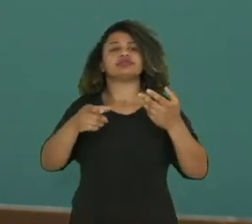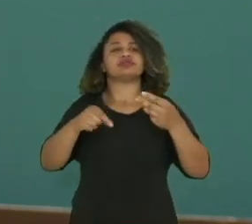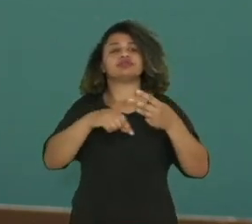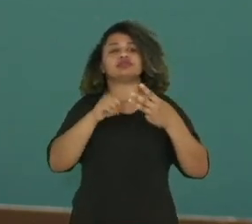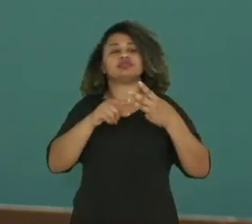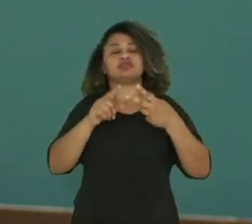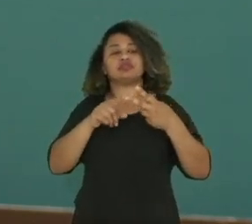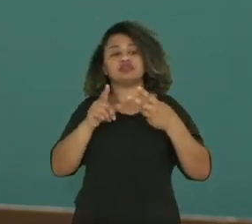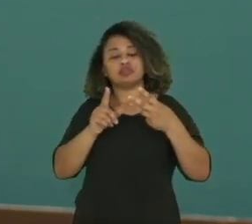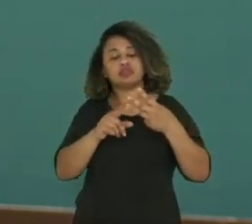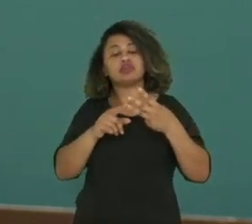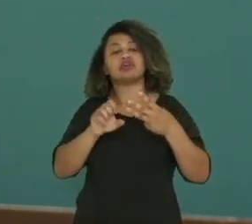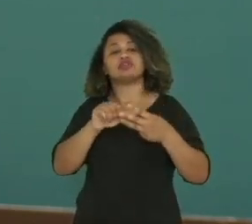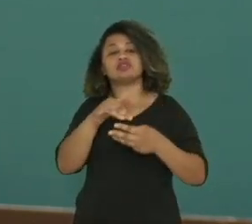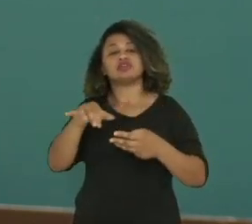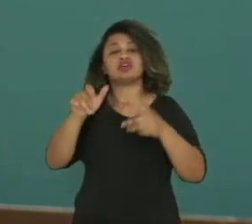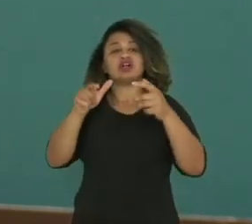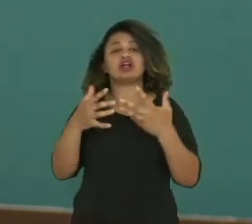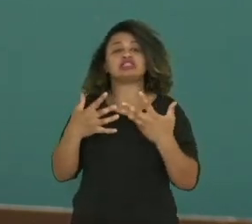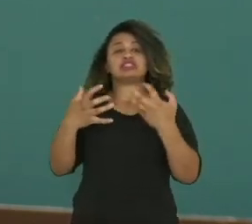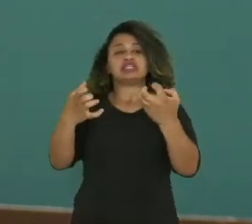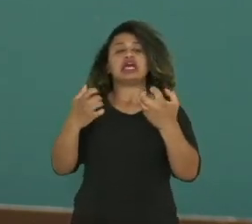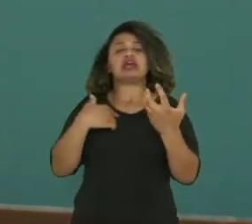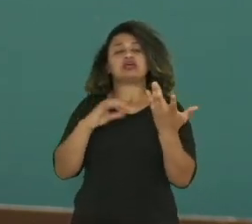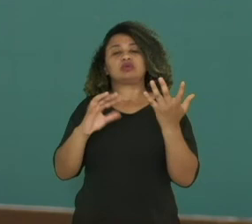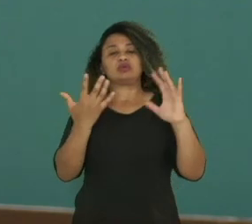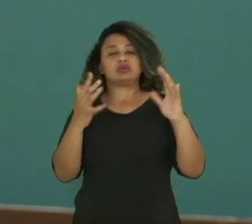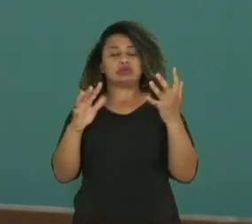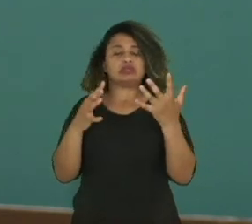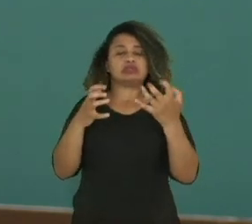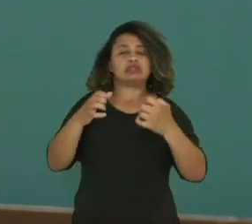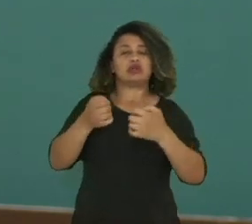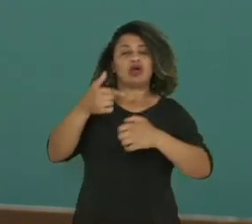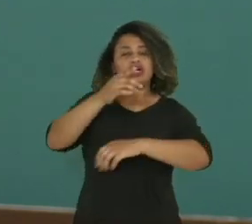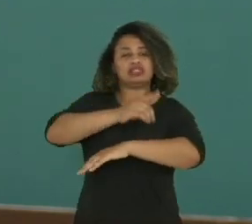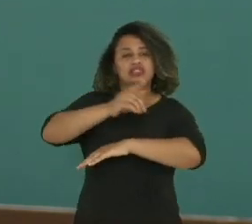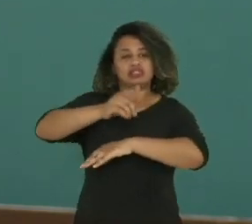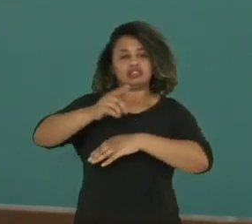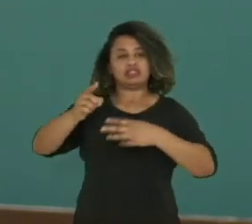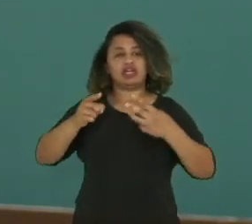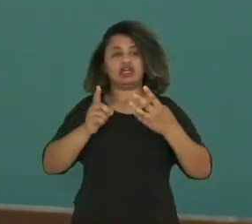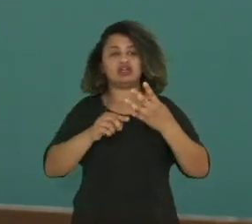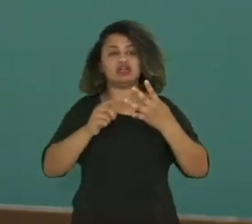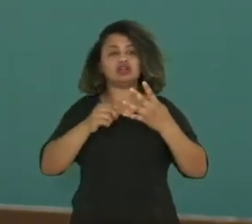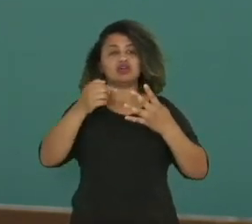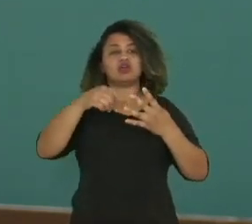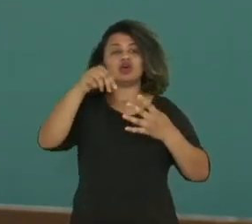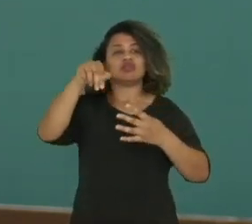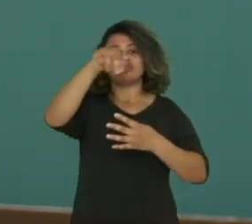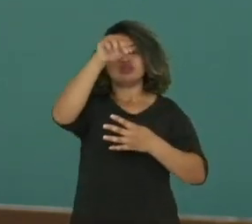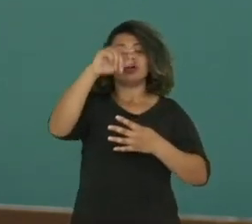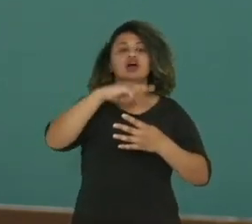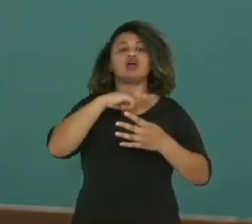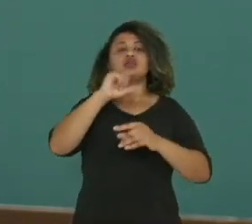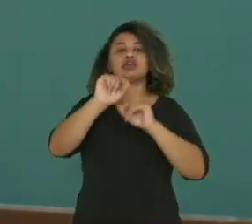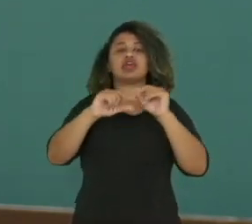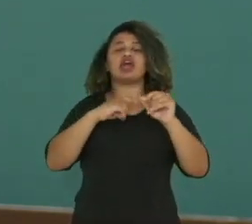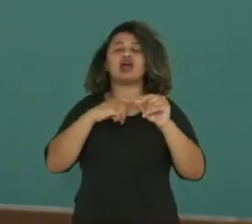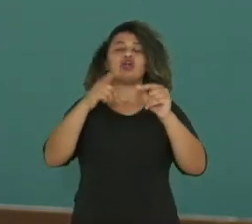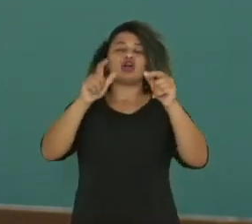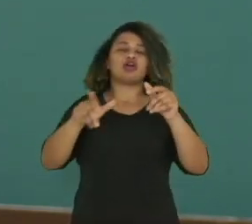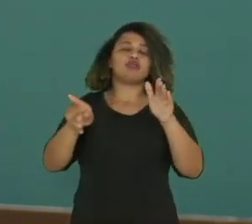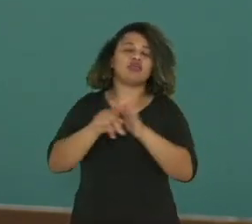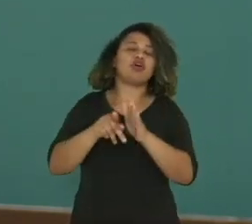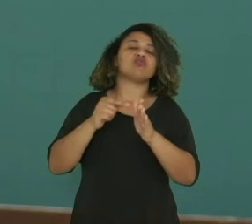sertão é a região mais seca, que predomina o clima semiárido. O meio norte, a vegetação original é a mata dos